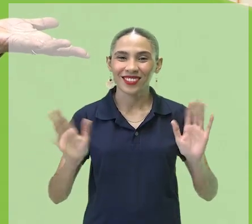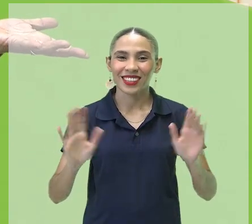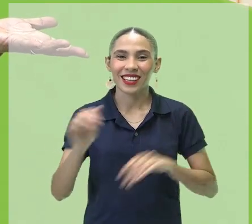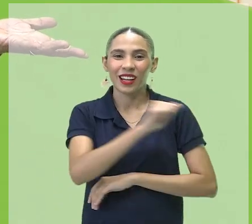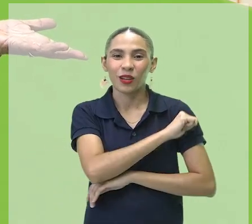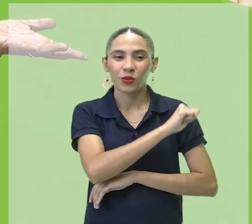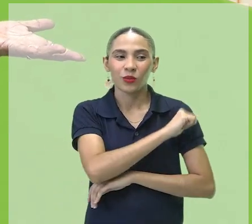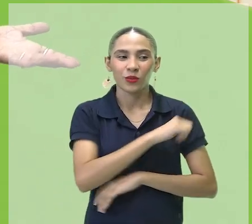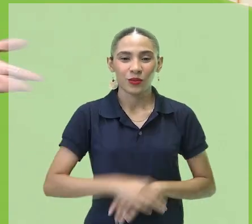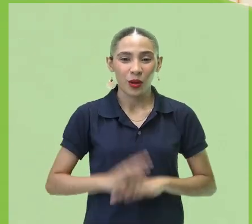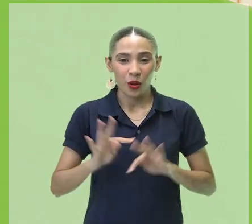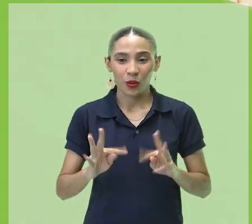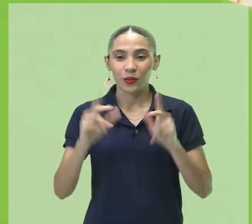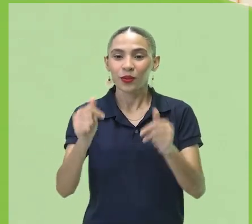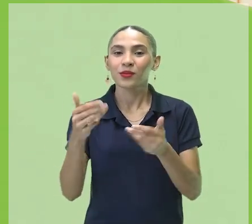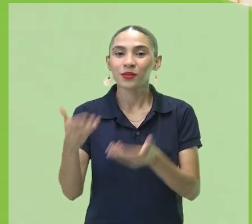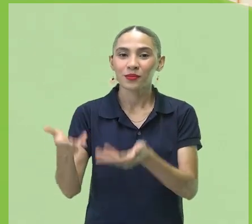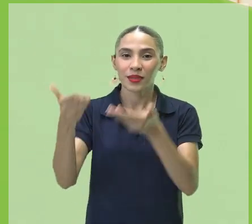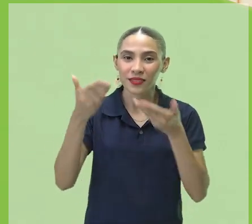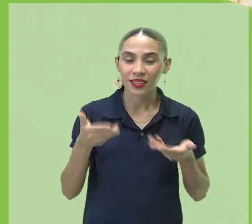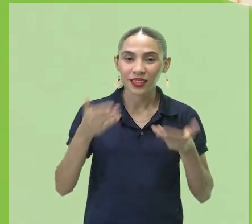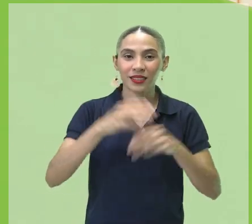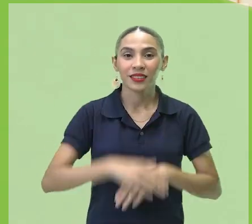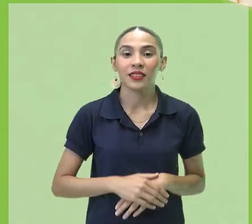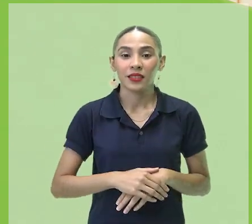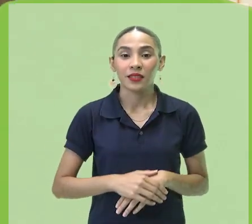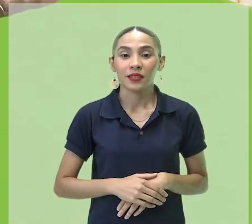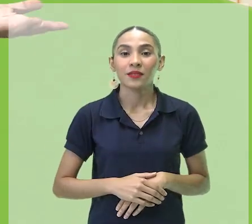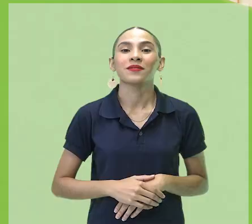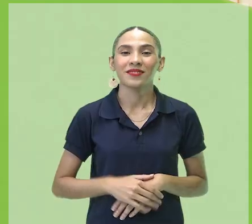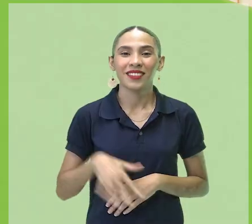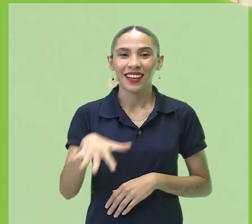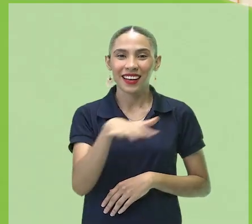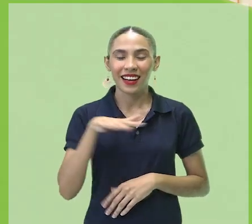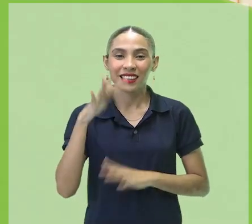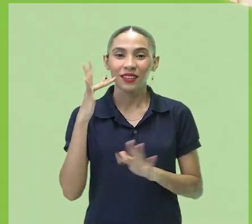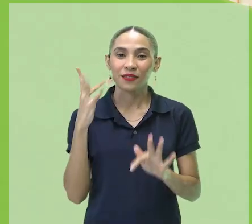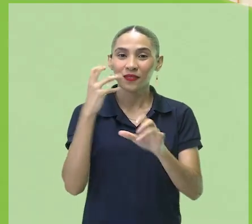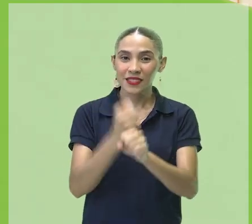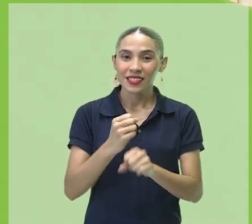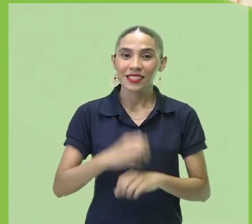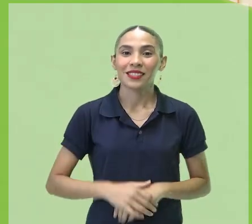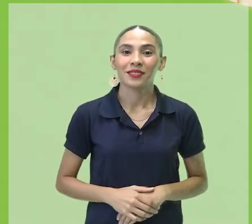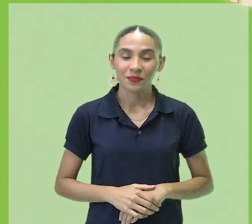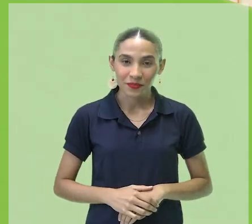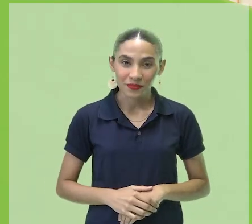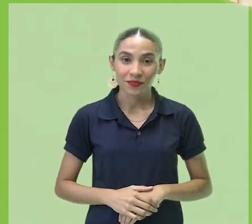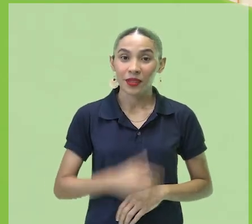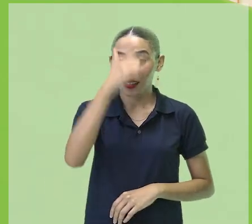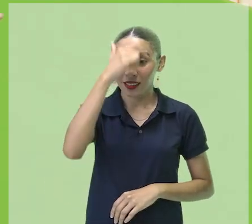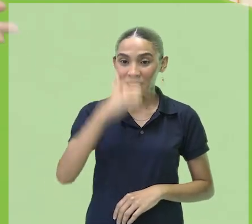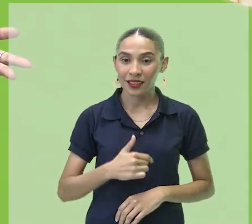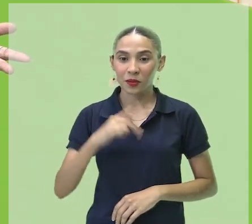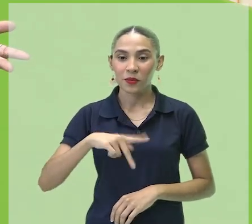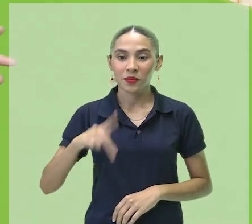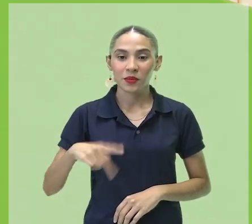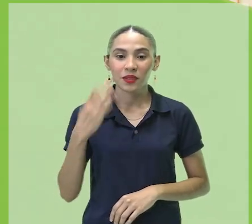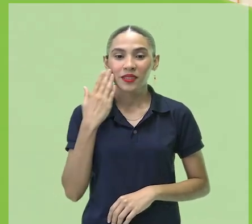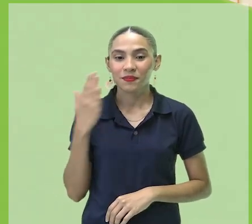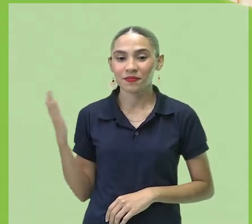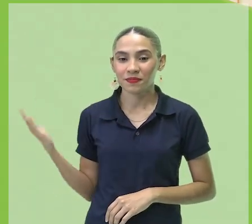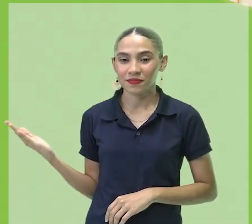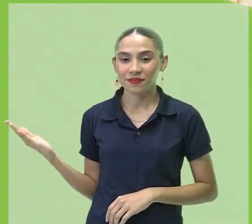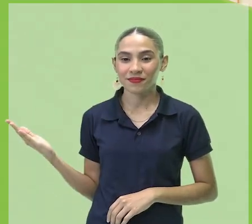Muito bem, pessoal. Sejam muito bem-vindos ao nosso universo da física. Eu